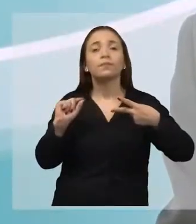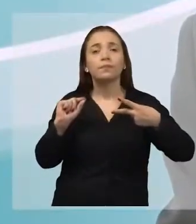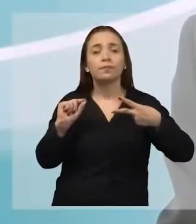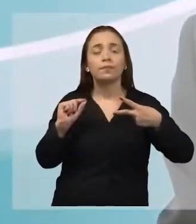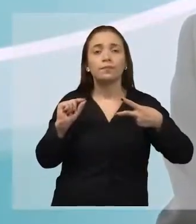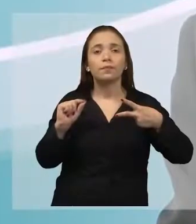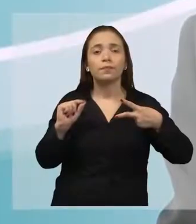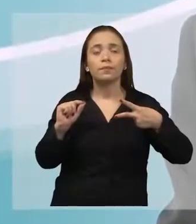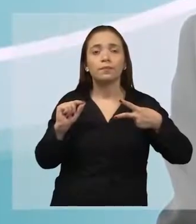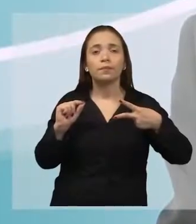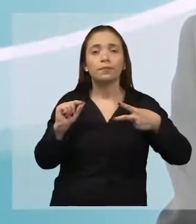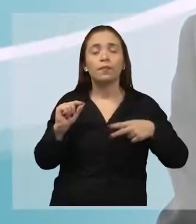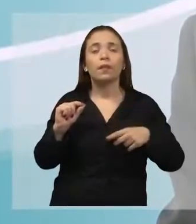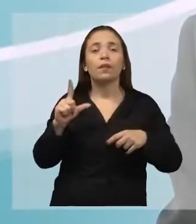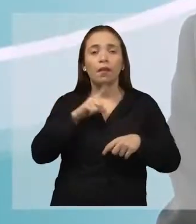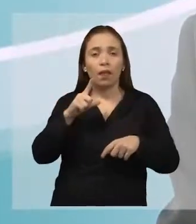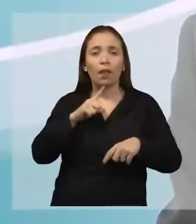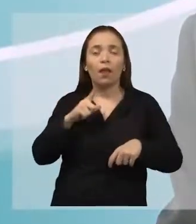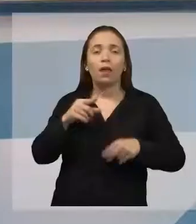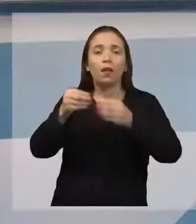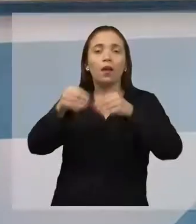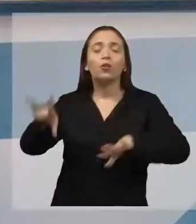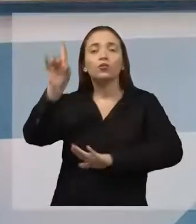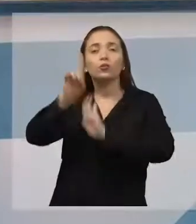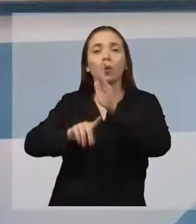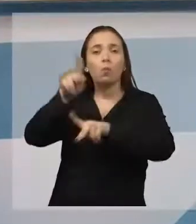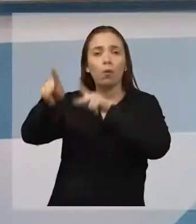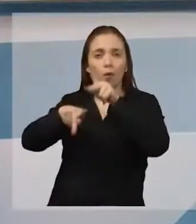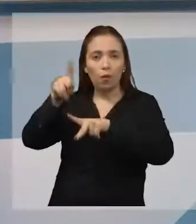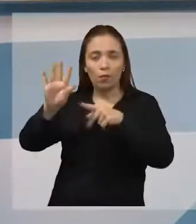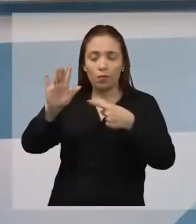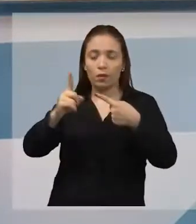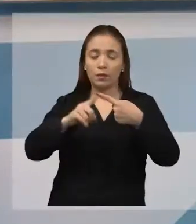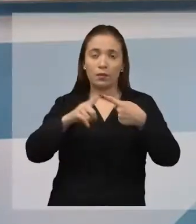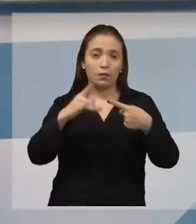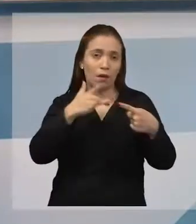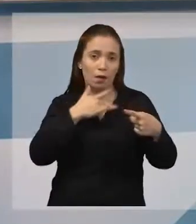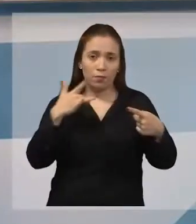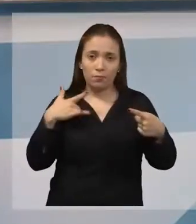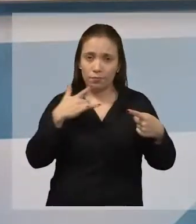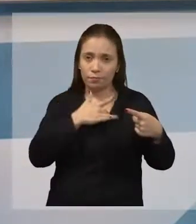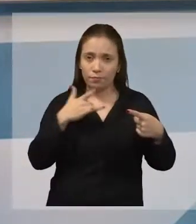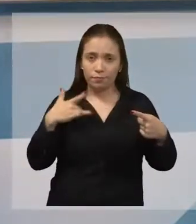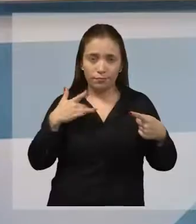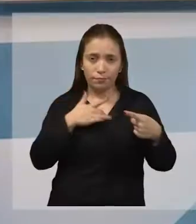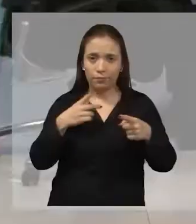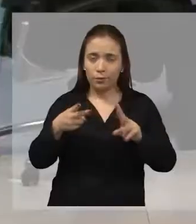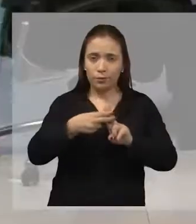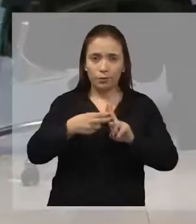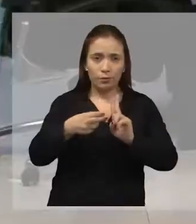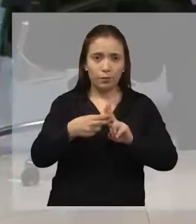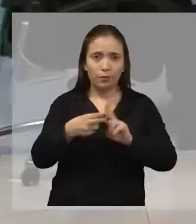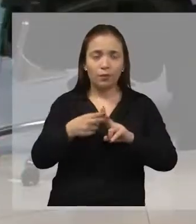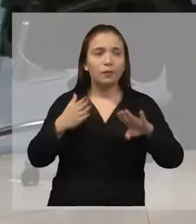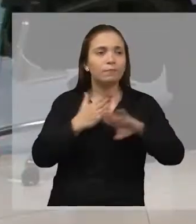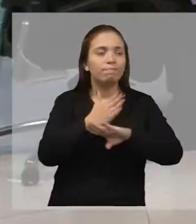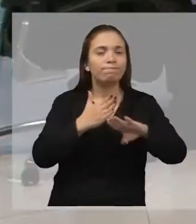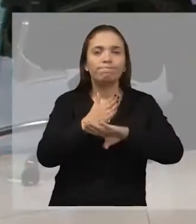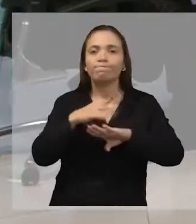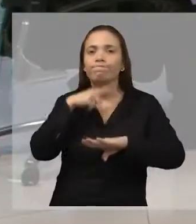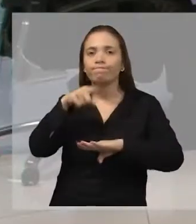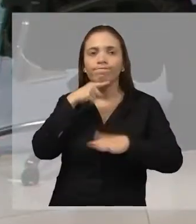organiza na Constituição de 1988 para fazer garantir dentro da Constituição, à época,